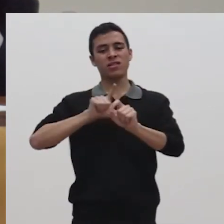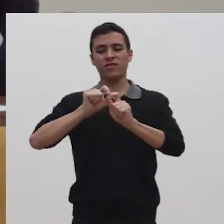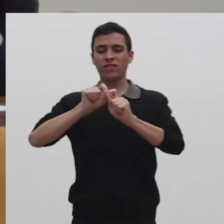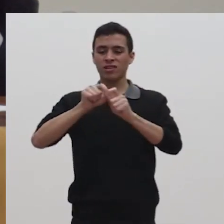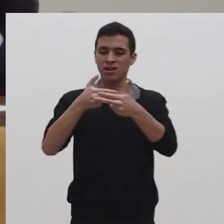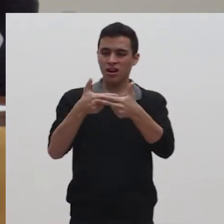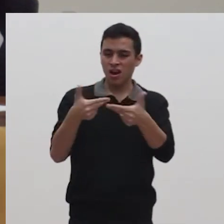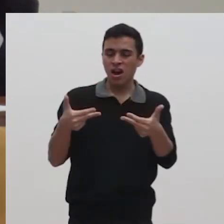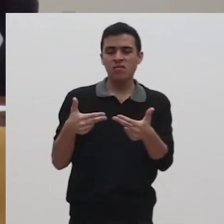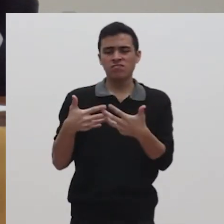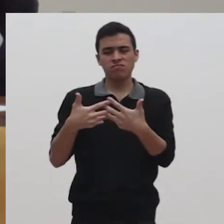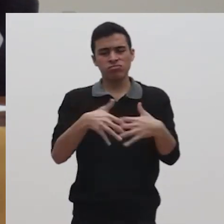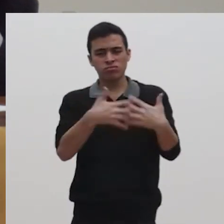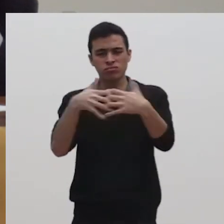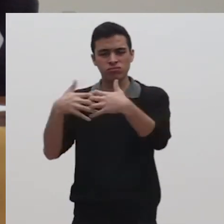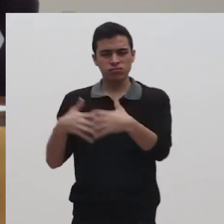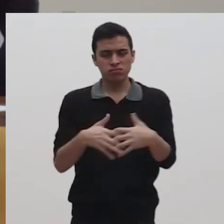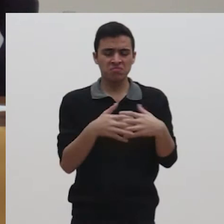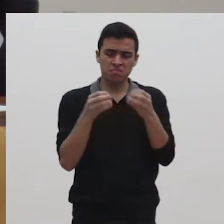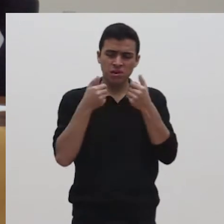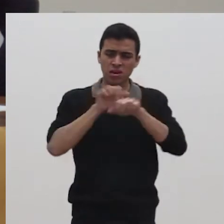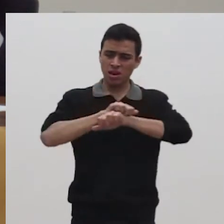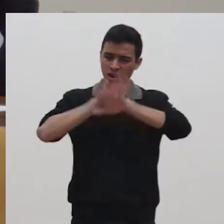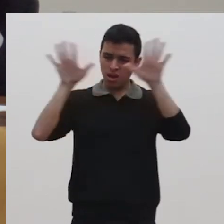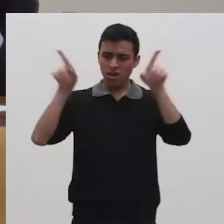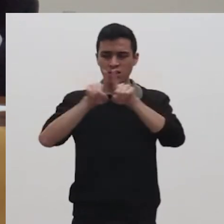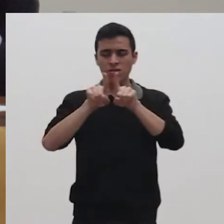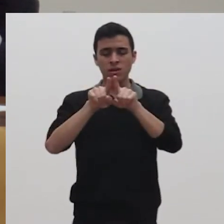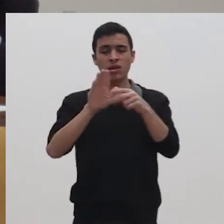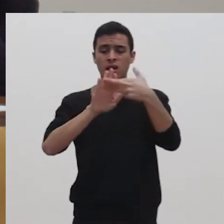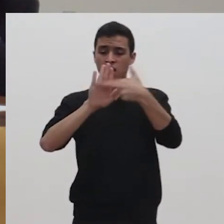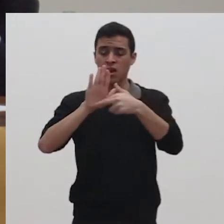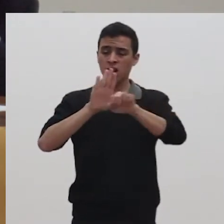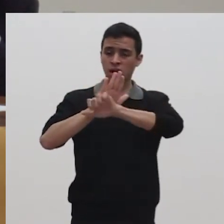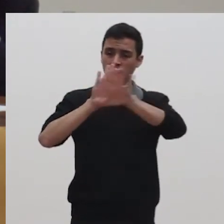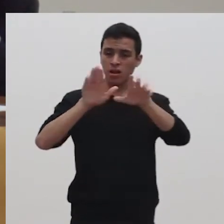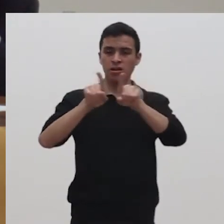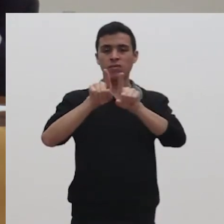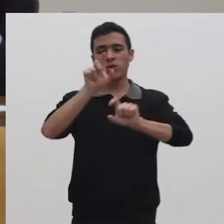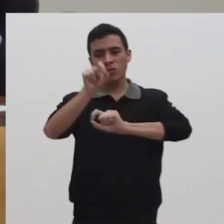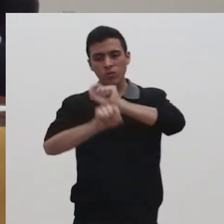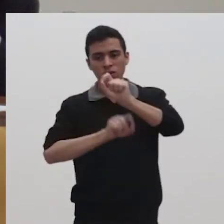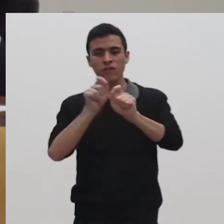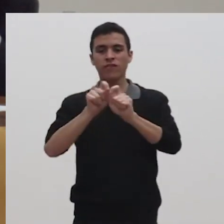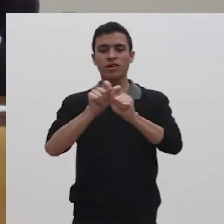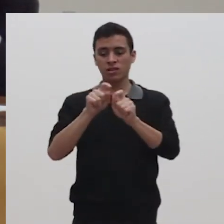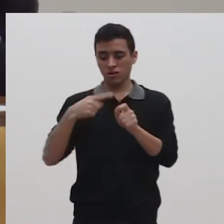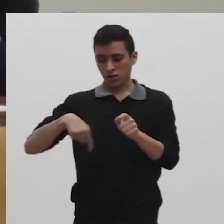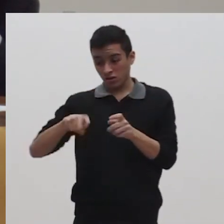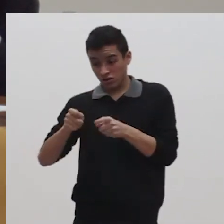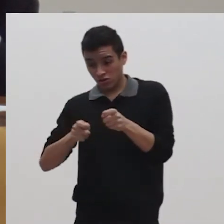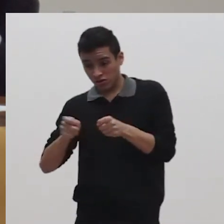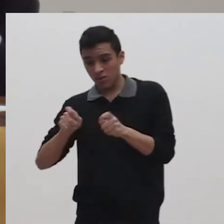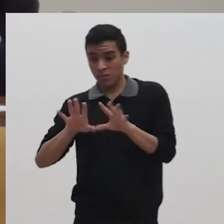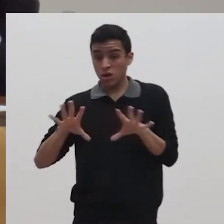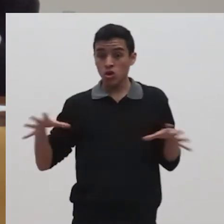as coisas funcionem de forma clara, com normas claras, e também fazendo com que a gestão seja